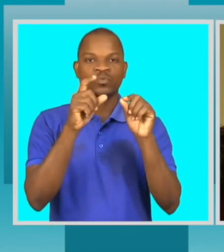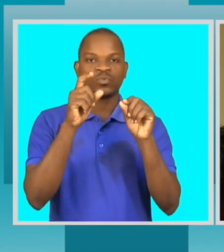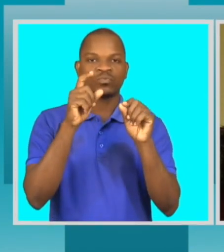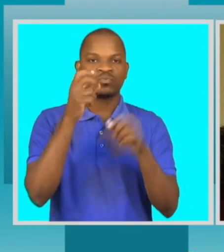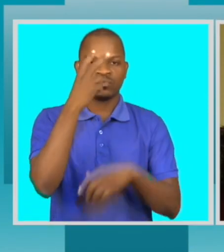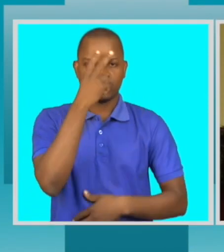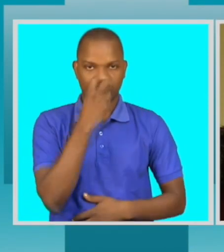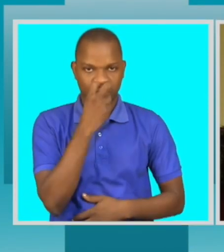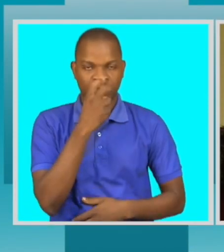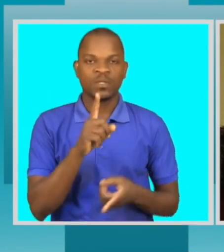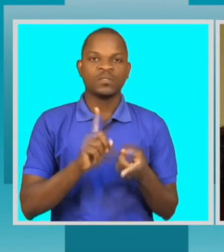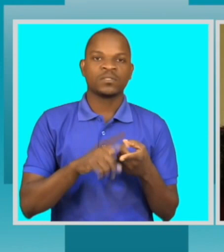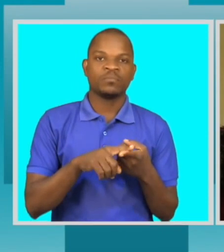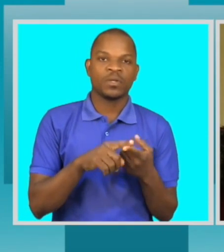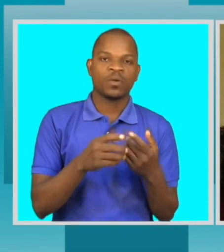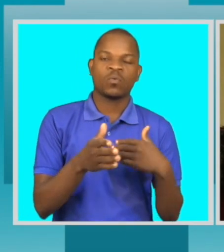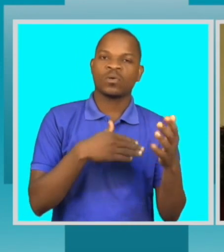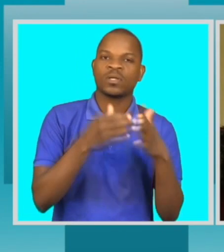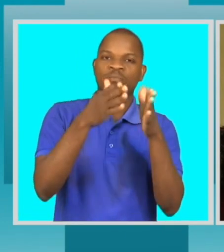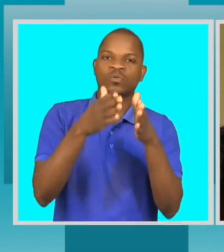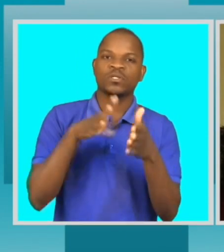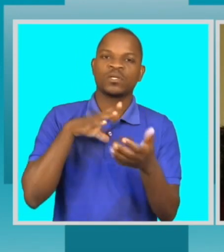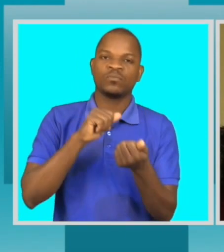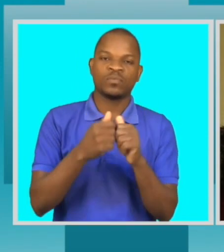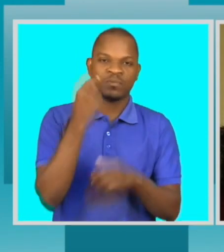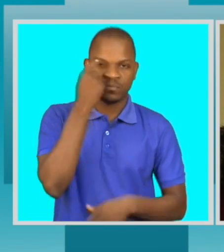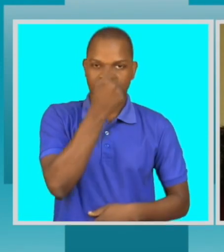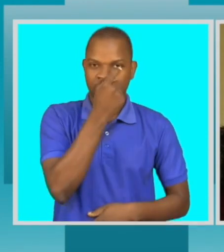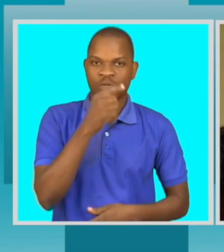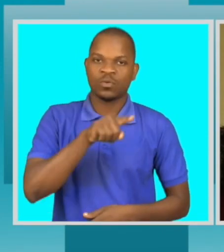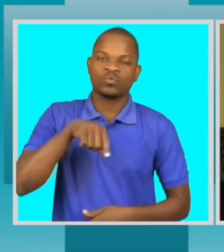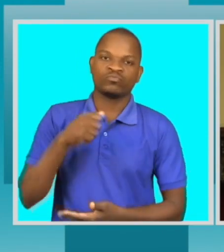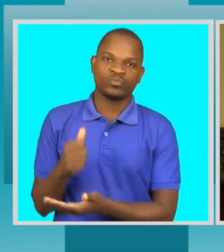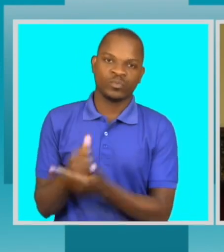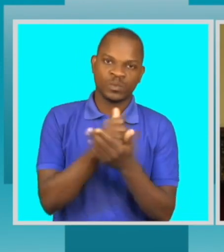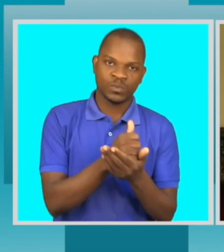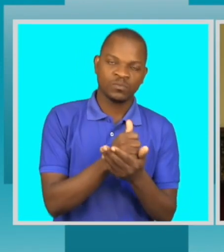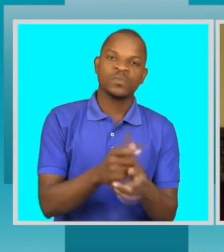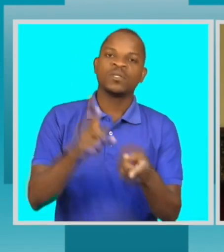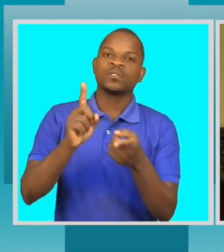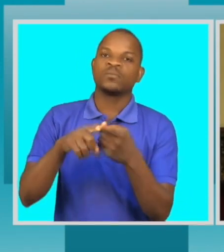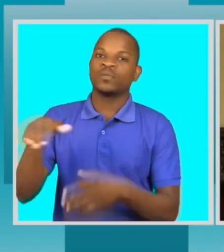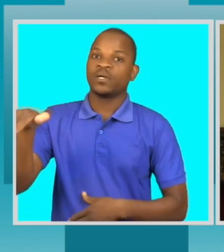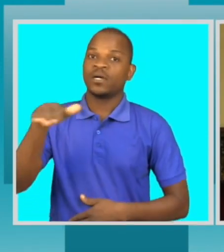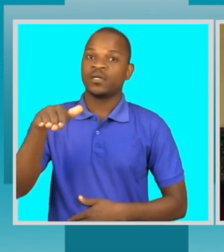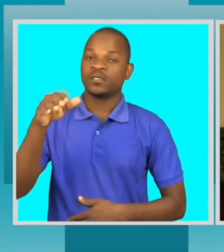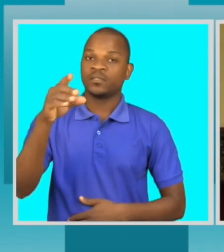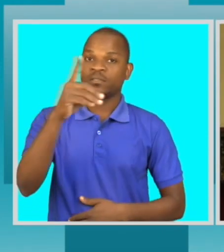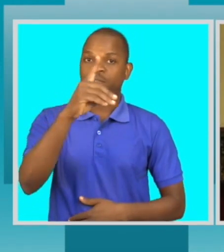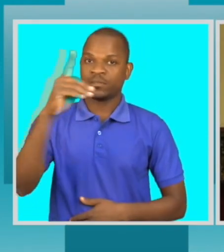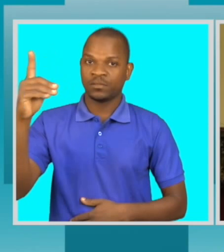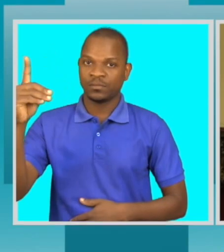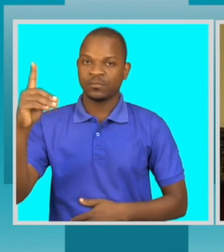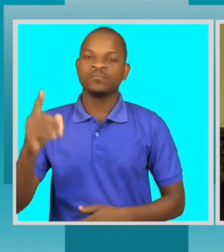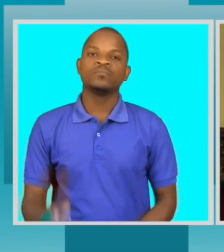e no tratamento das pessoas com qualquer infecção ocular. E na área da deficiência,